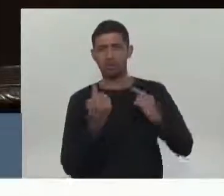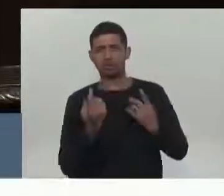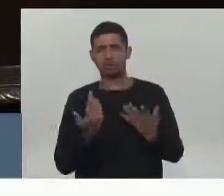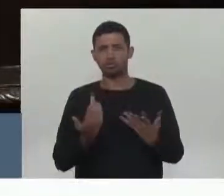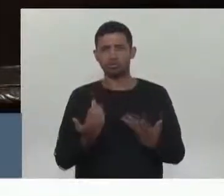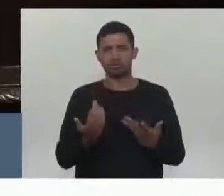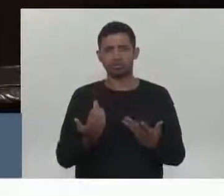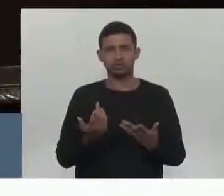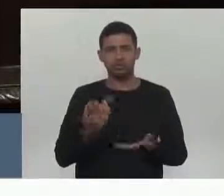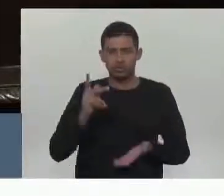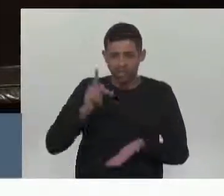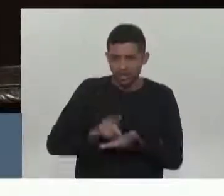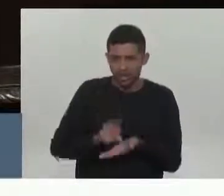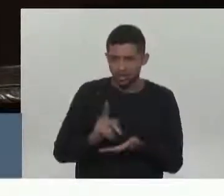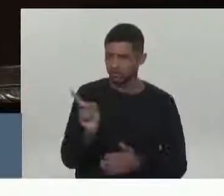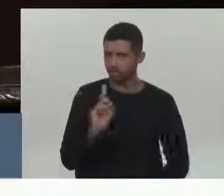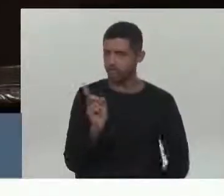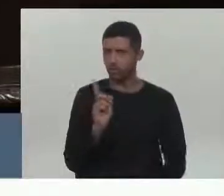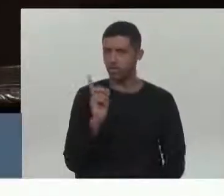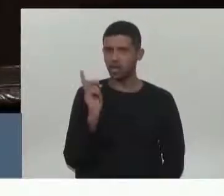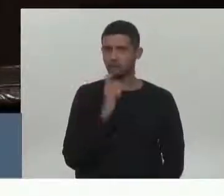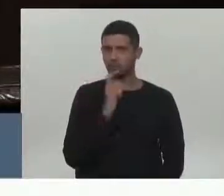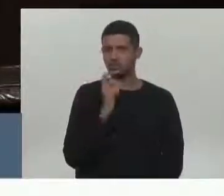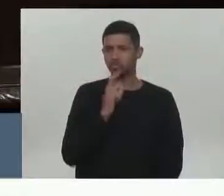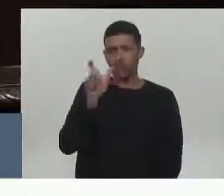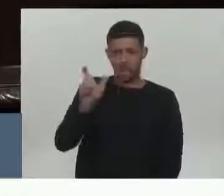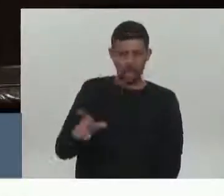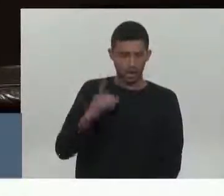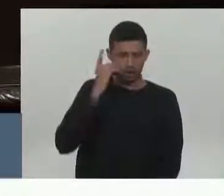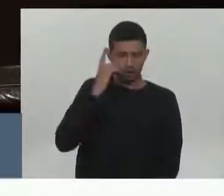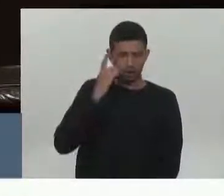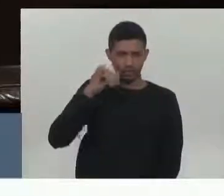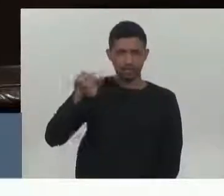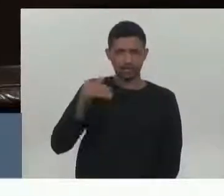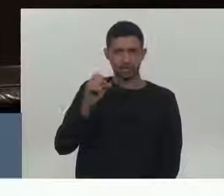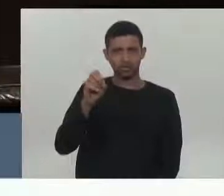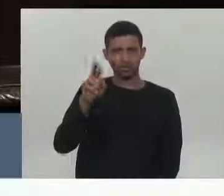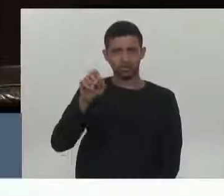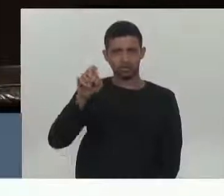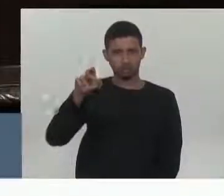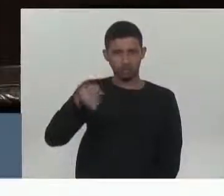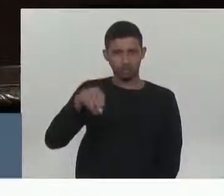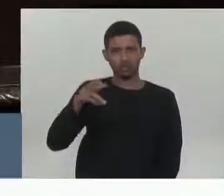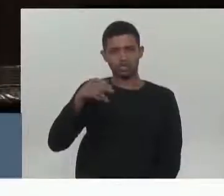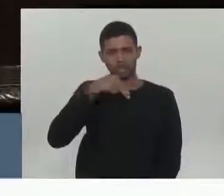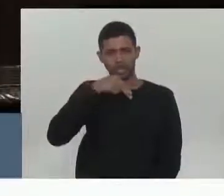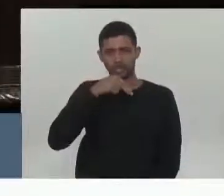não é verdade. Disse bem o deputado Jorge Felipe Neto. Nós não votamos a favor de nada.